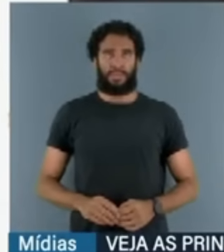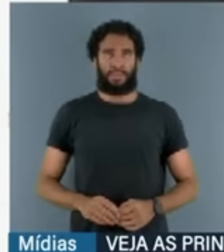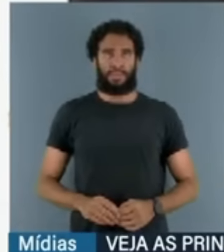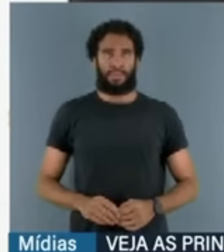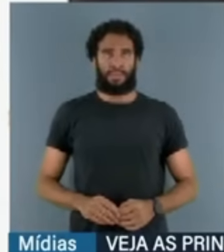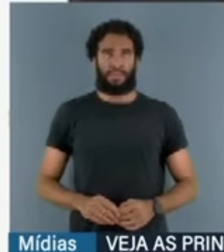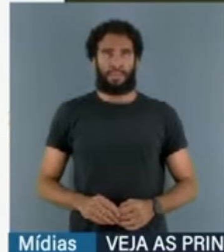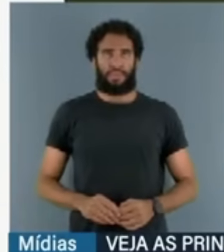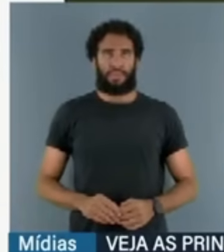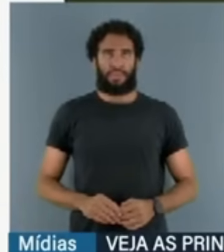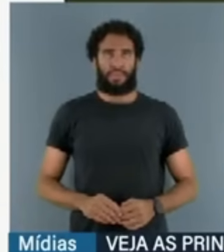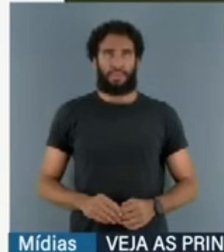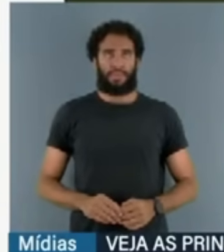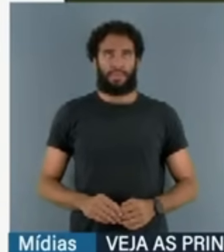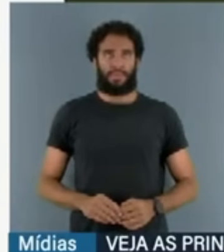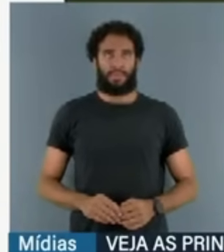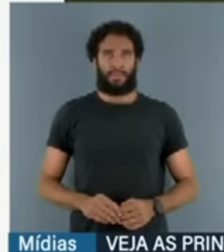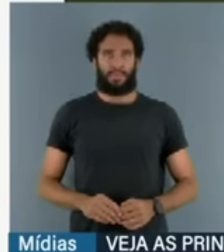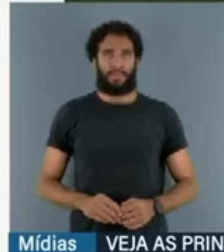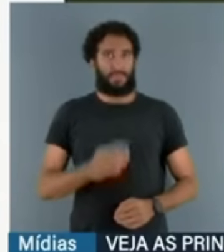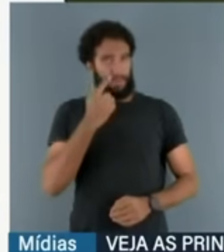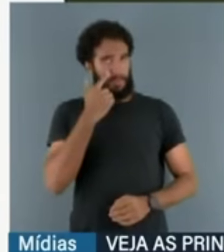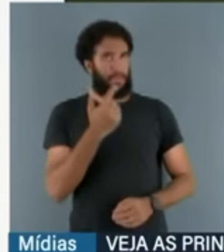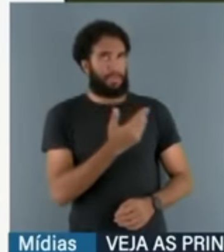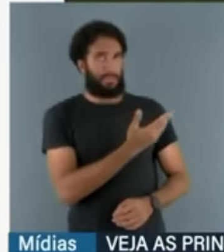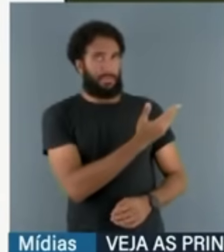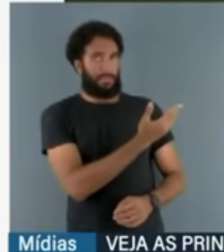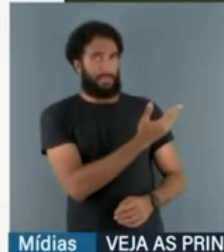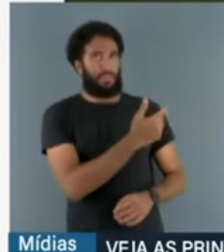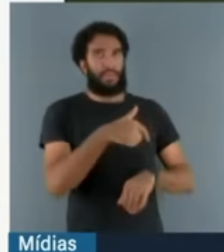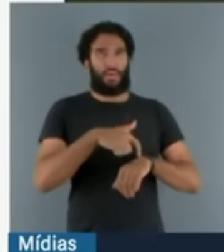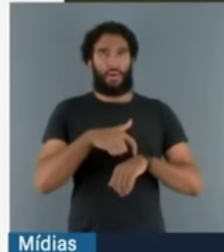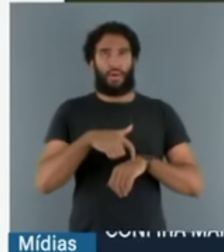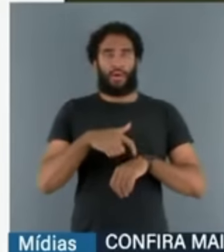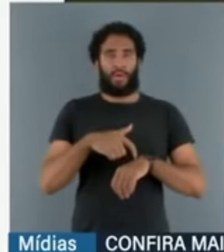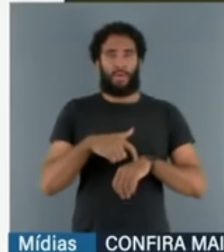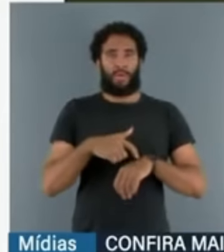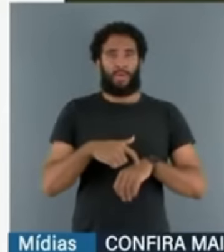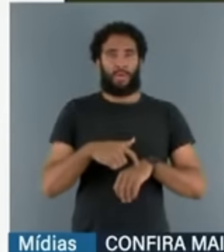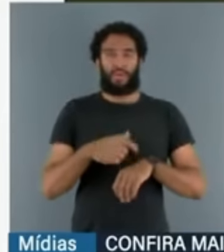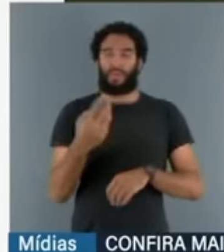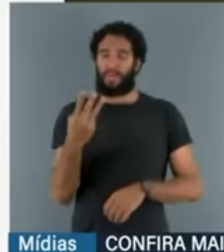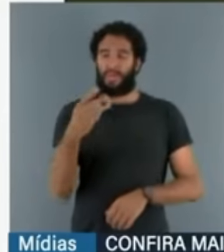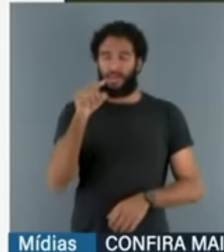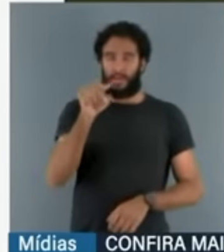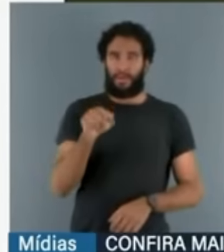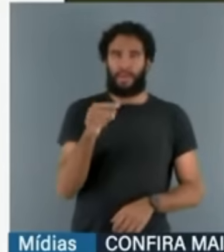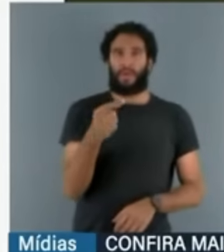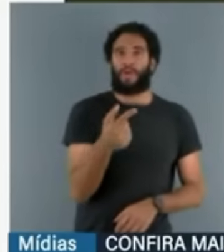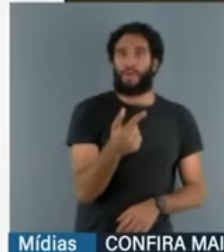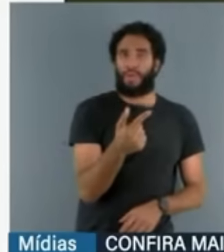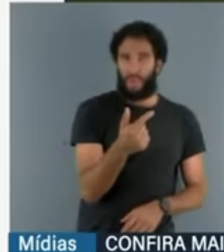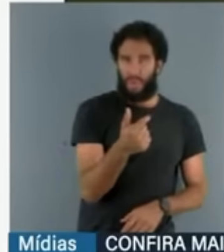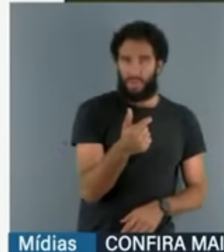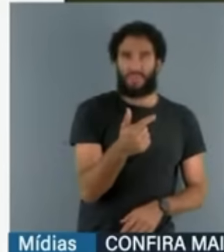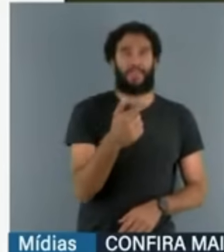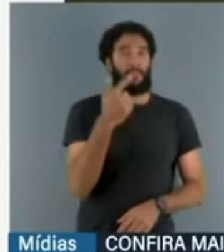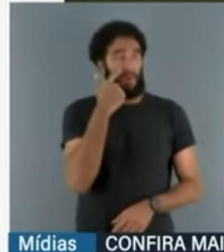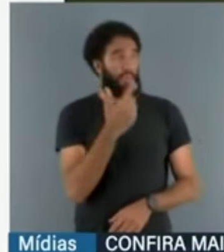segue a outra imagem. Depois eu vou... Exatamente, às 15 horas e 12 minutos. Veja que o ambiente estava